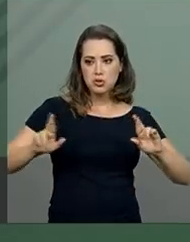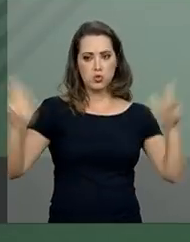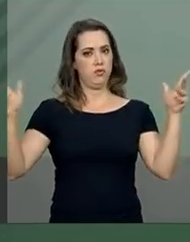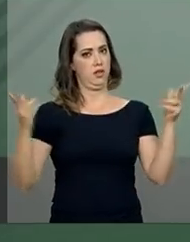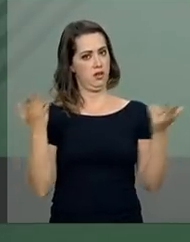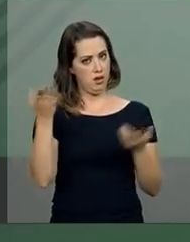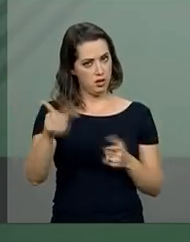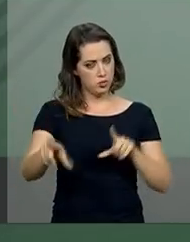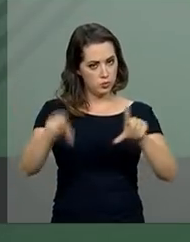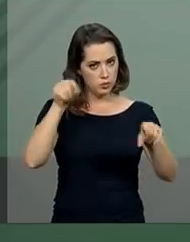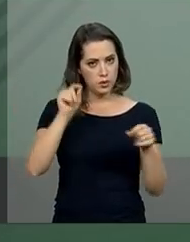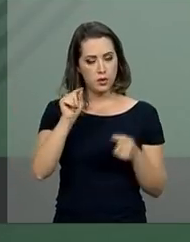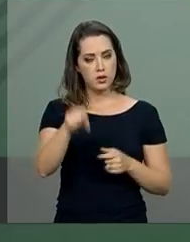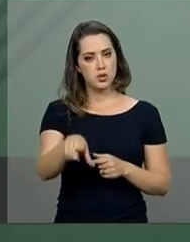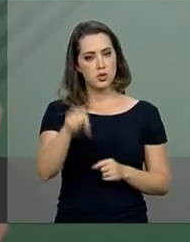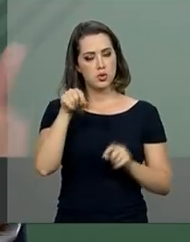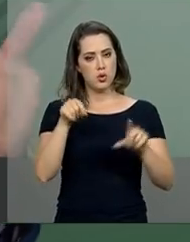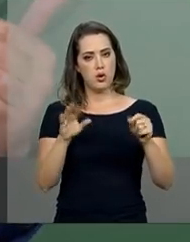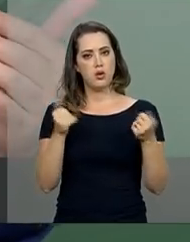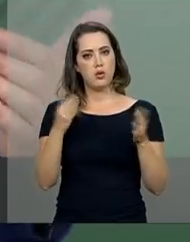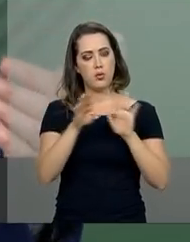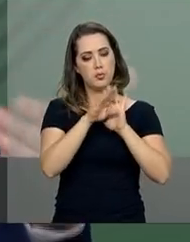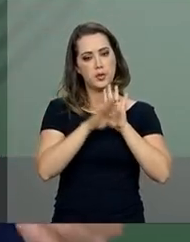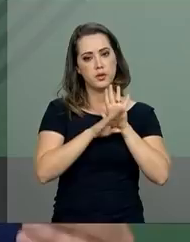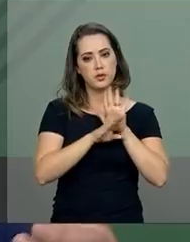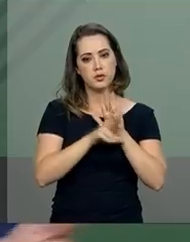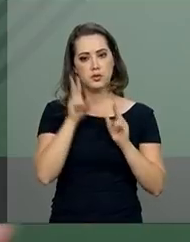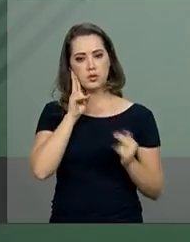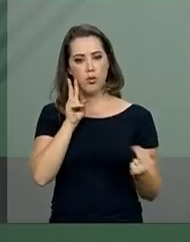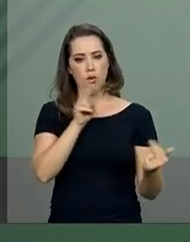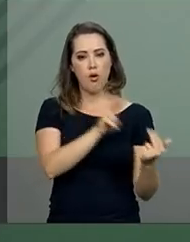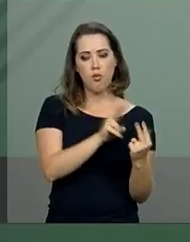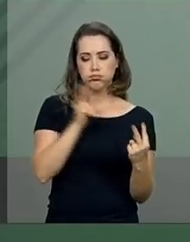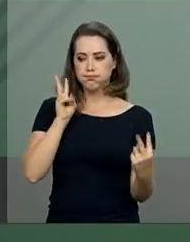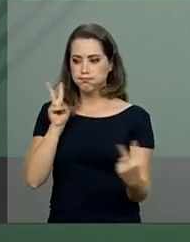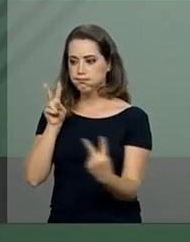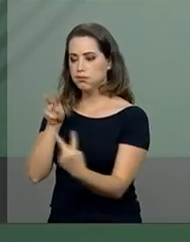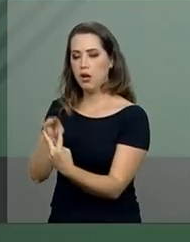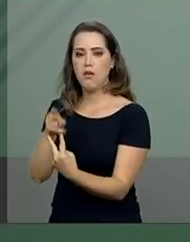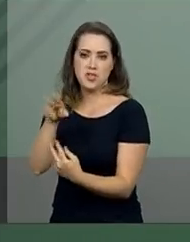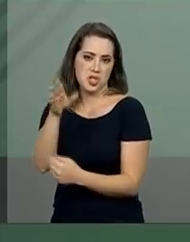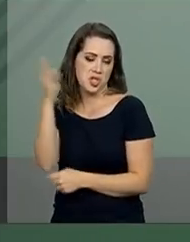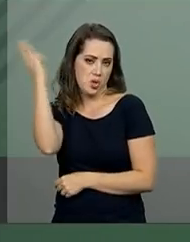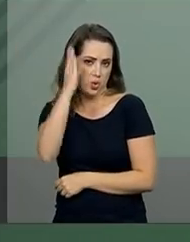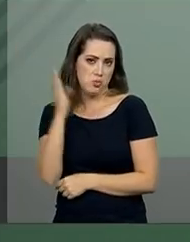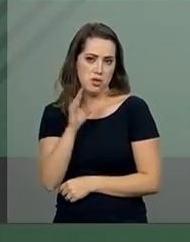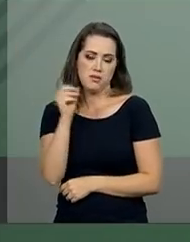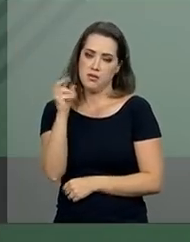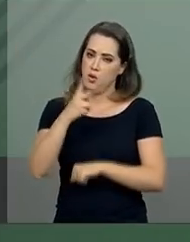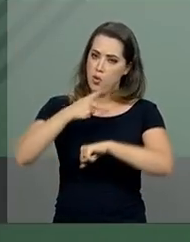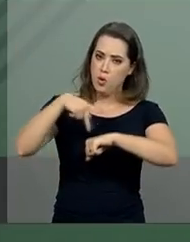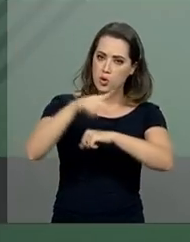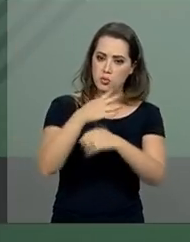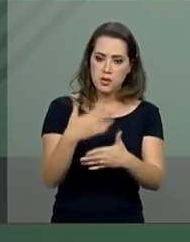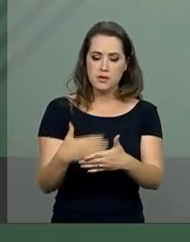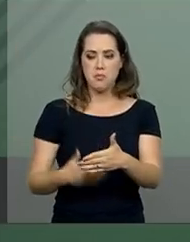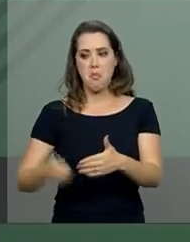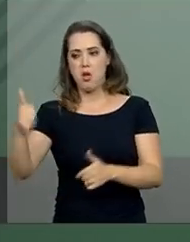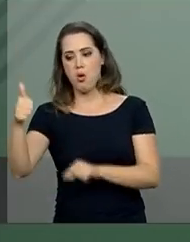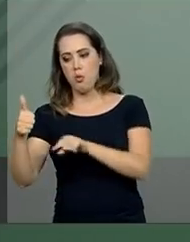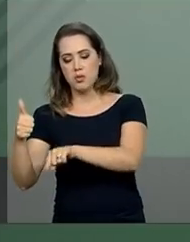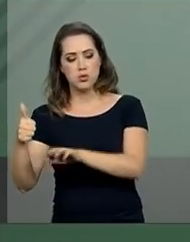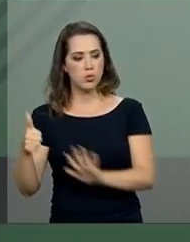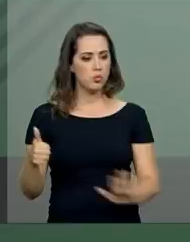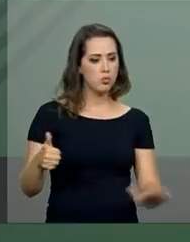a aquele projeto aquela visão de brasil ou de nação que seja a melhor para